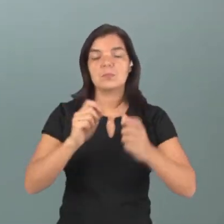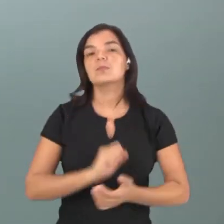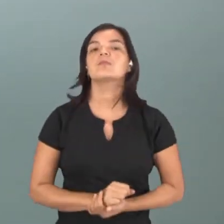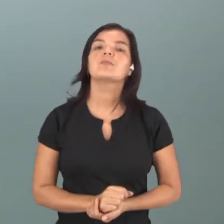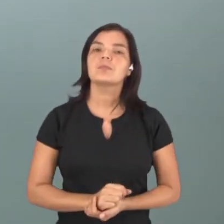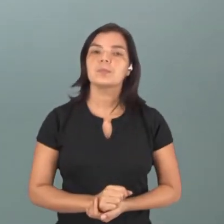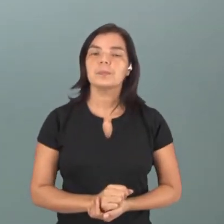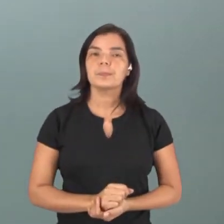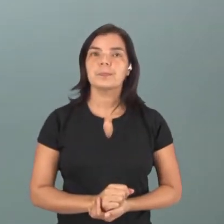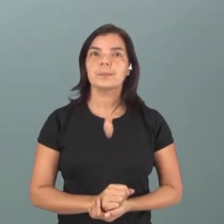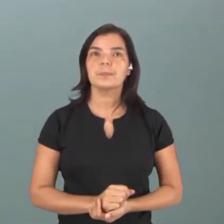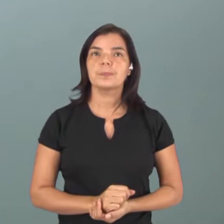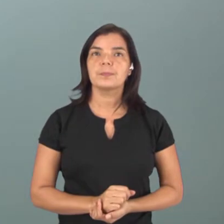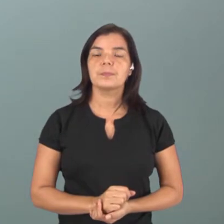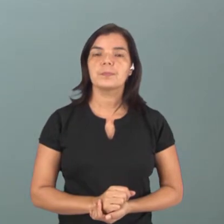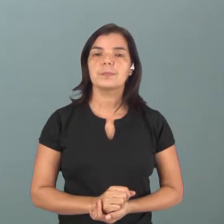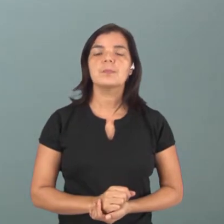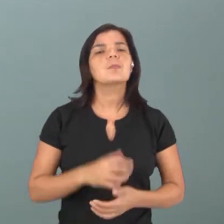Localidades.